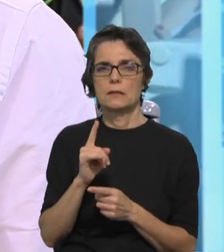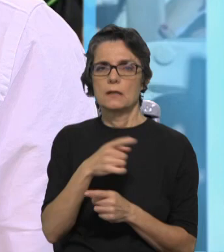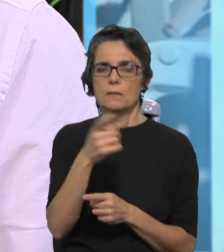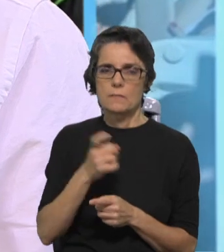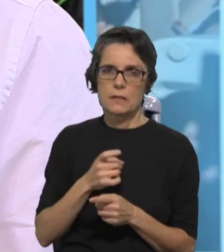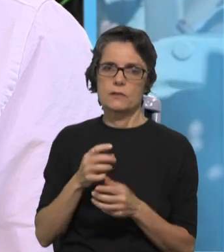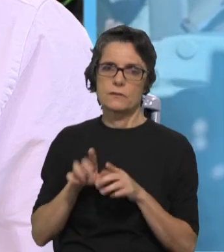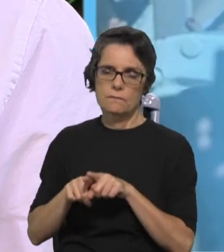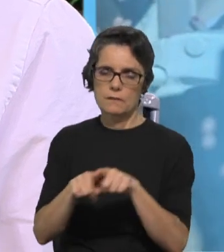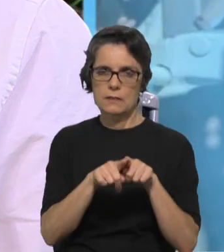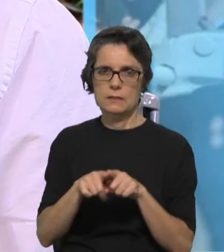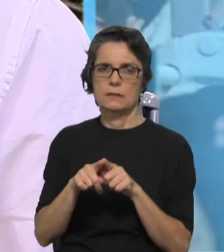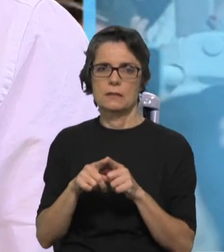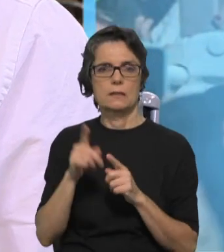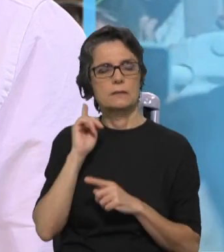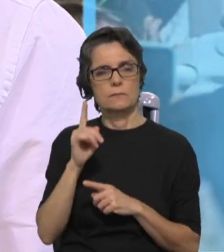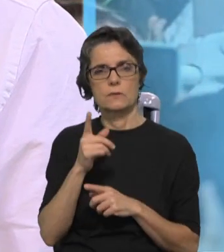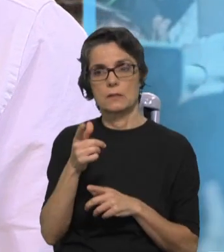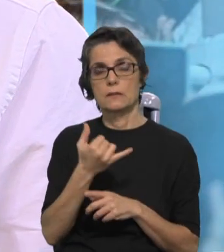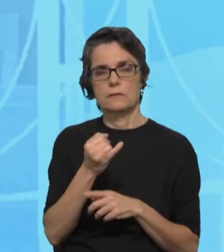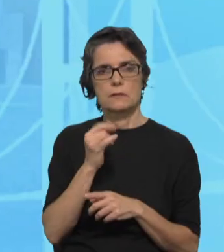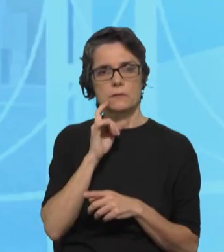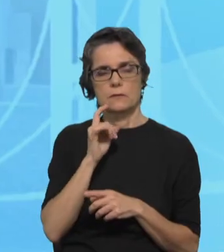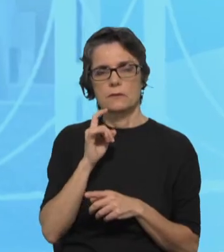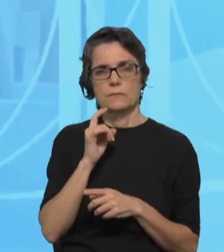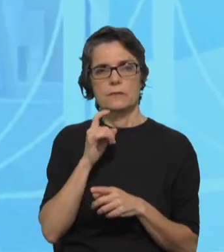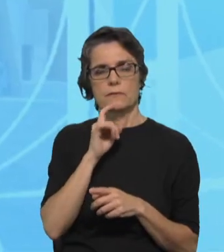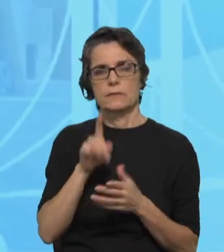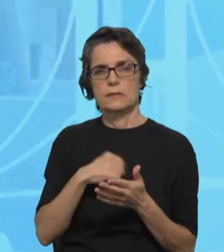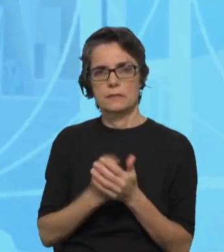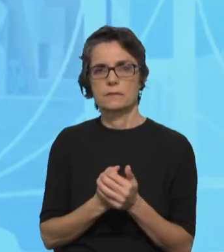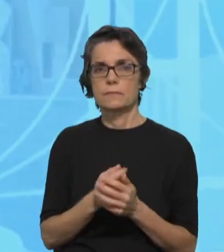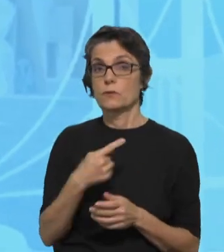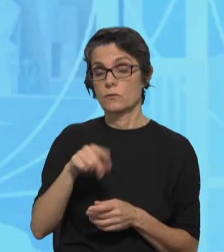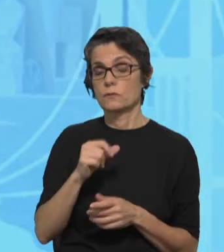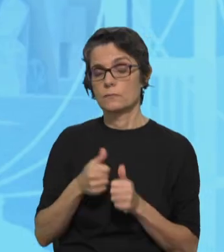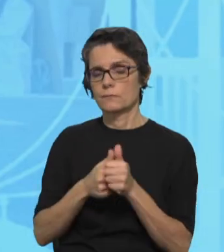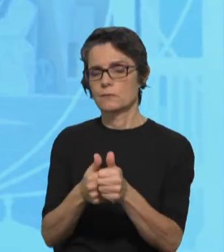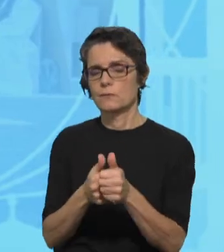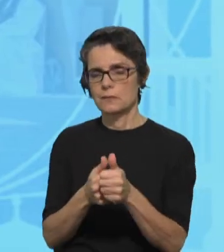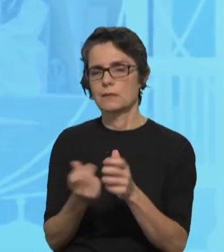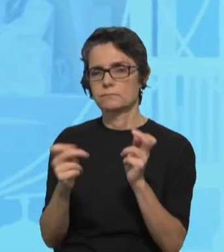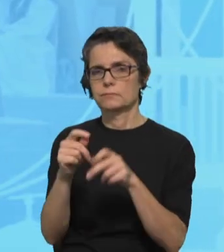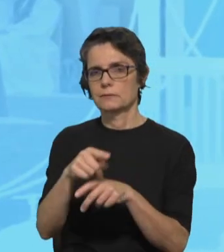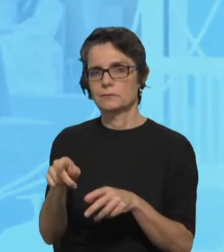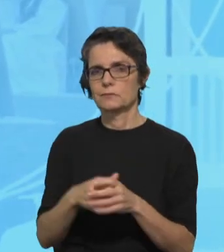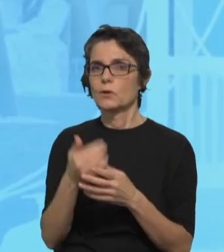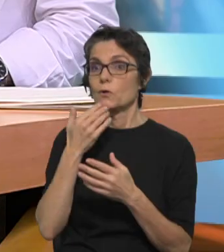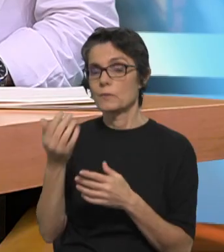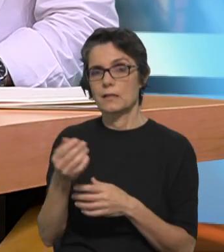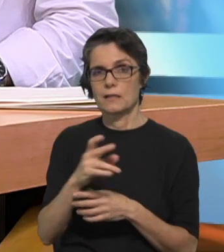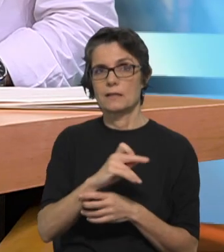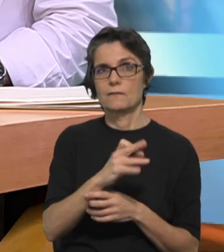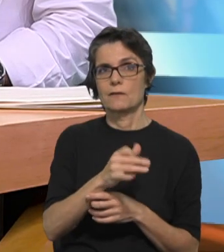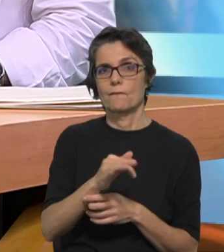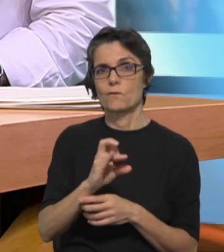hoje em dia. E que honra, acho que foi o 25 de Abril. E nós vamos estar atentos também na Agência Eclésia a esse acontecimento. Alfredo Fonseca, eu agradeço